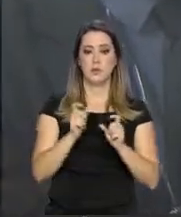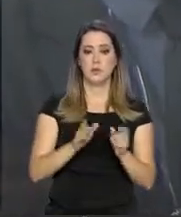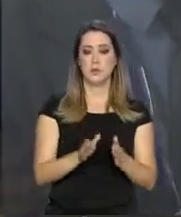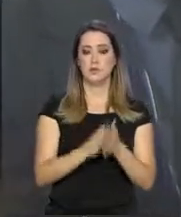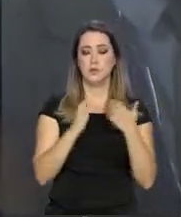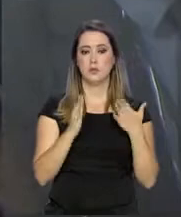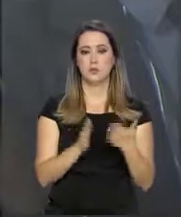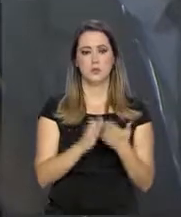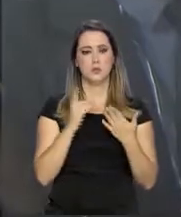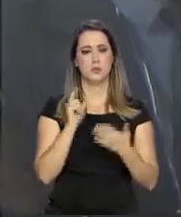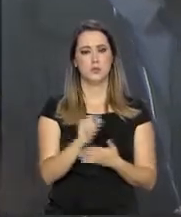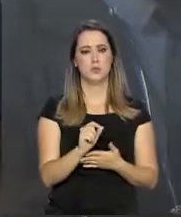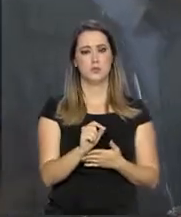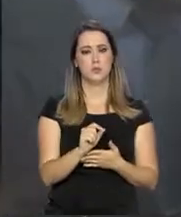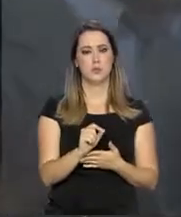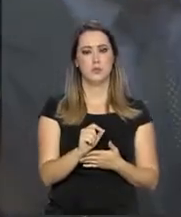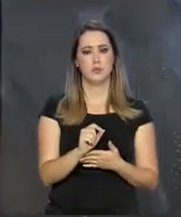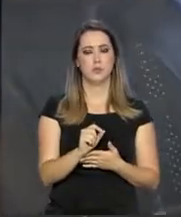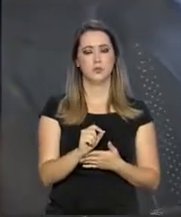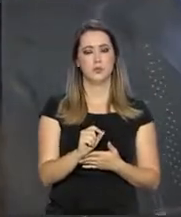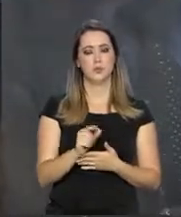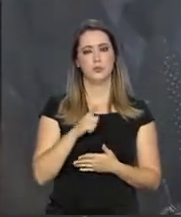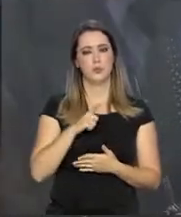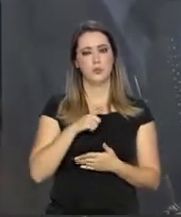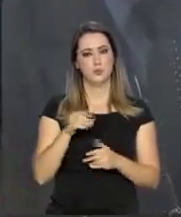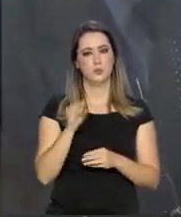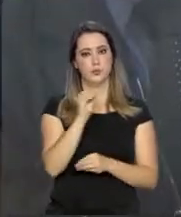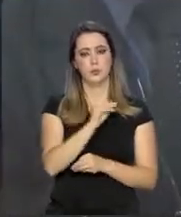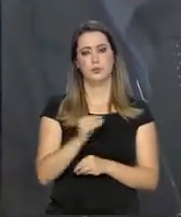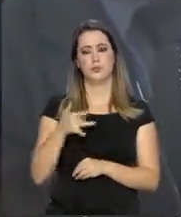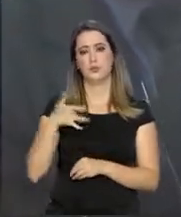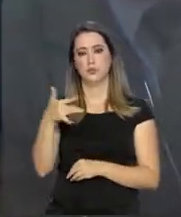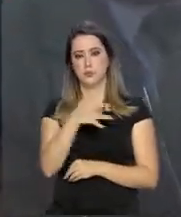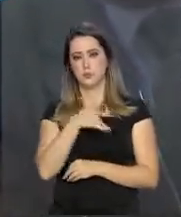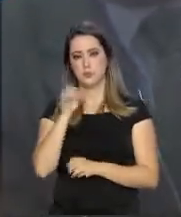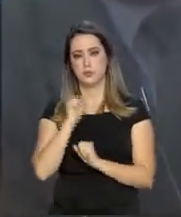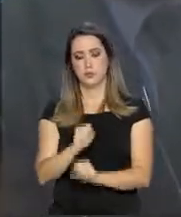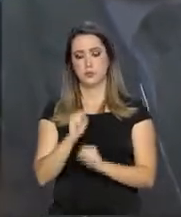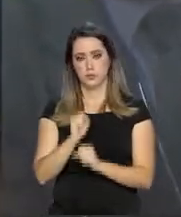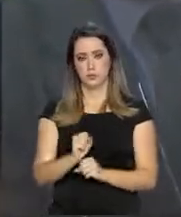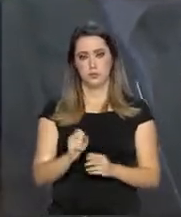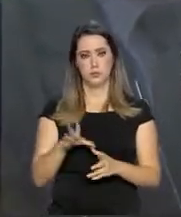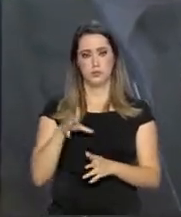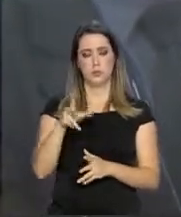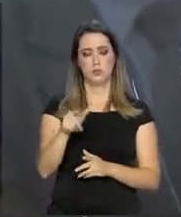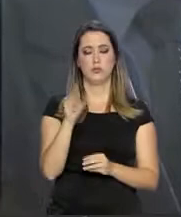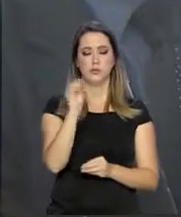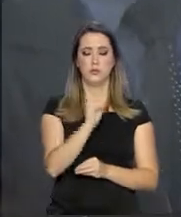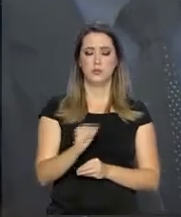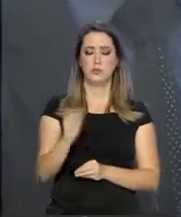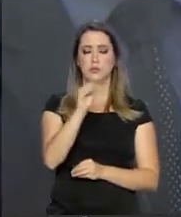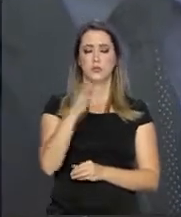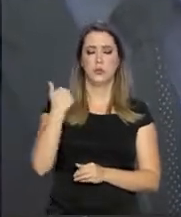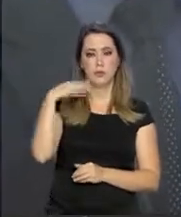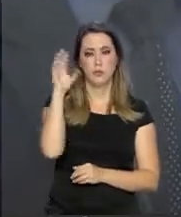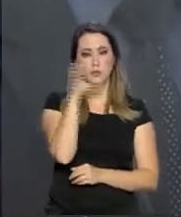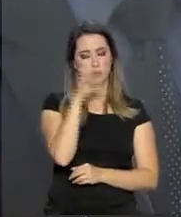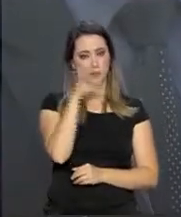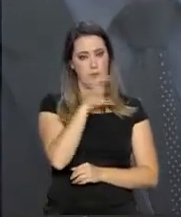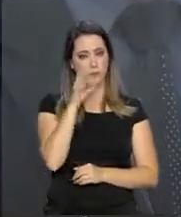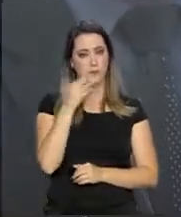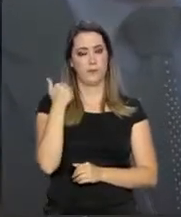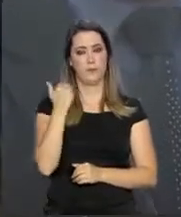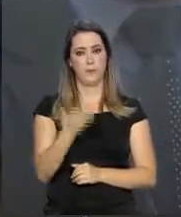carentes um atendimento da saúde que possa atender a todos de maneira mais rápida de